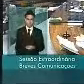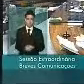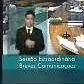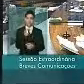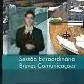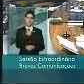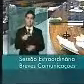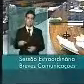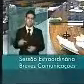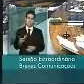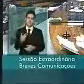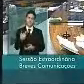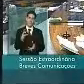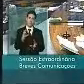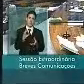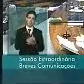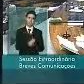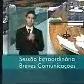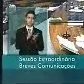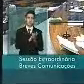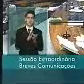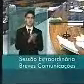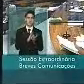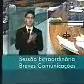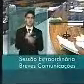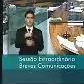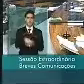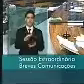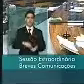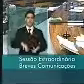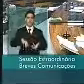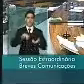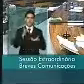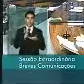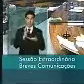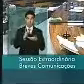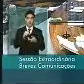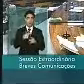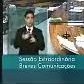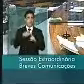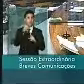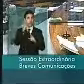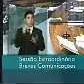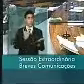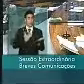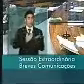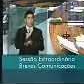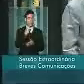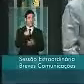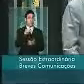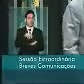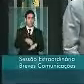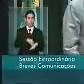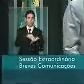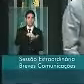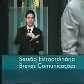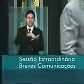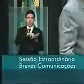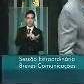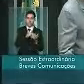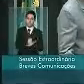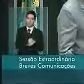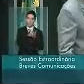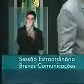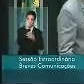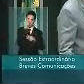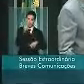Senhor presidente, eu queria cumprimentar a Câmara, que no dia de ontem aprovou uma moção de apoio aos